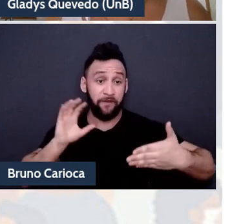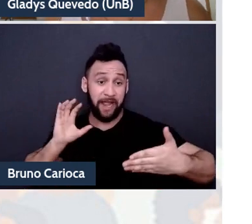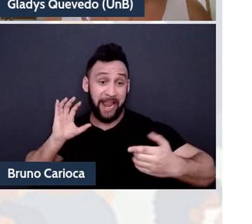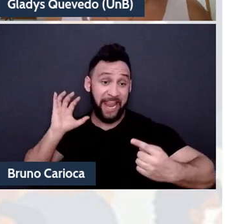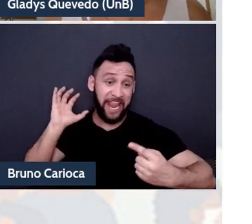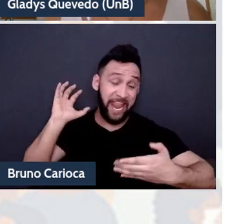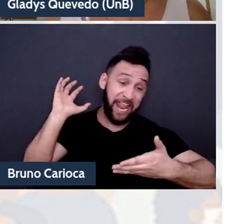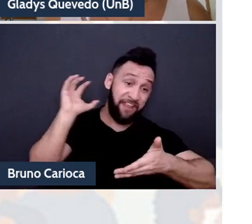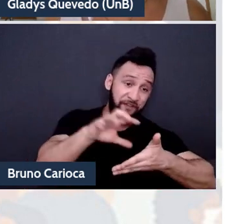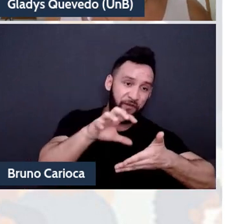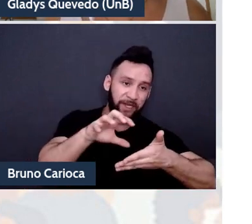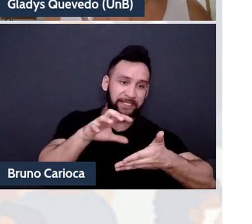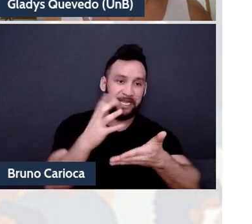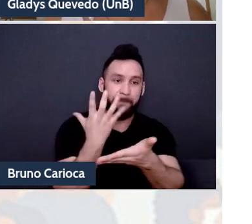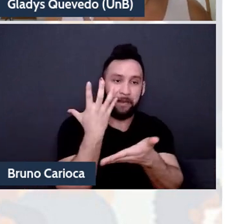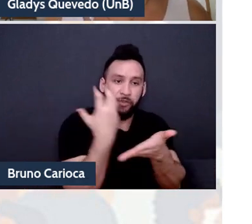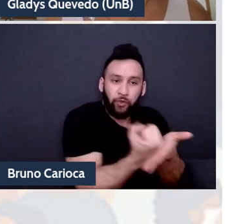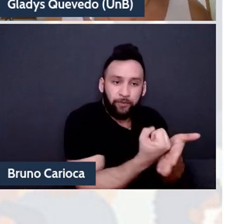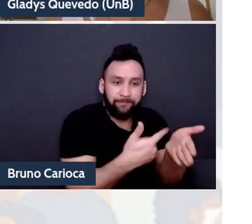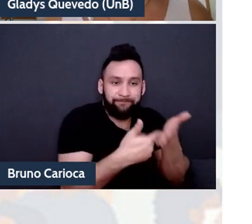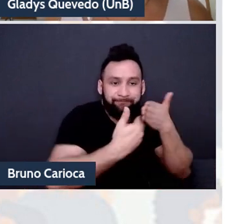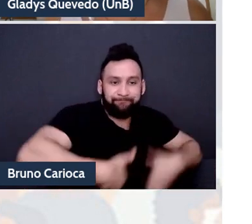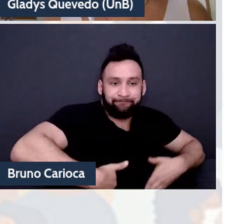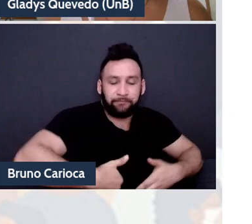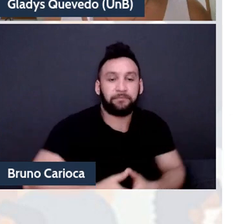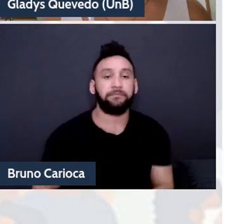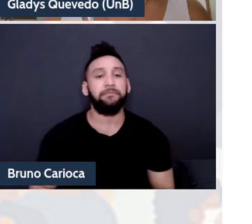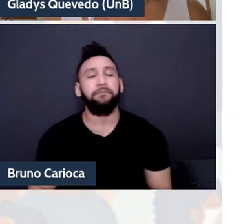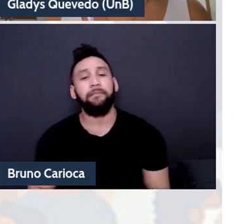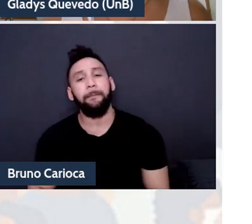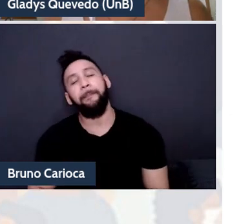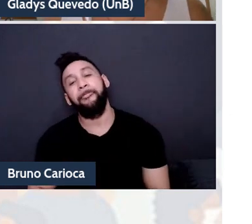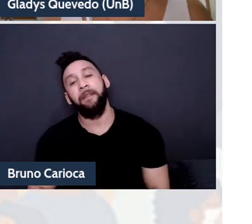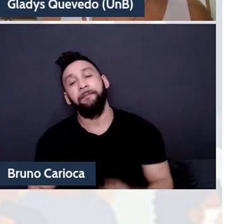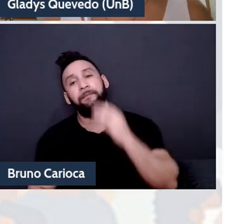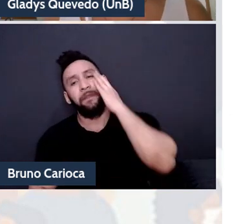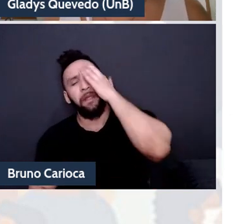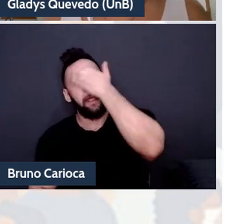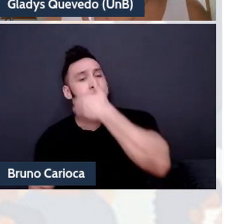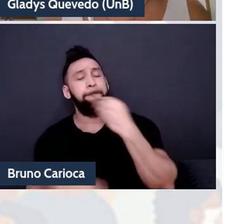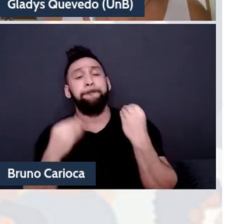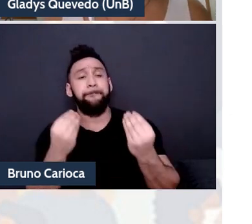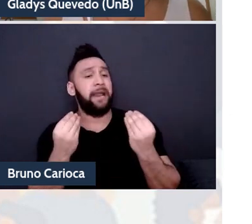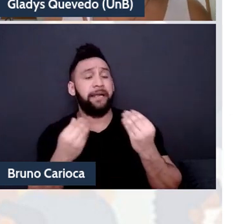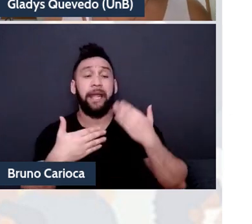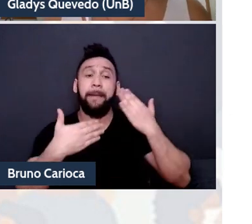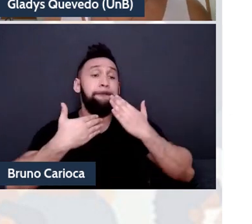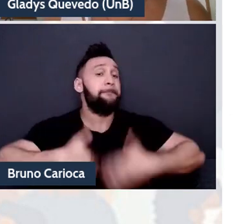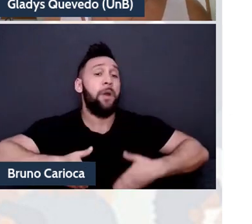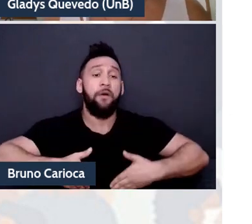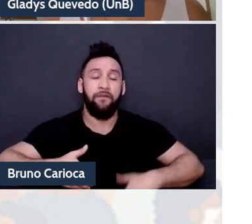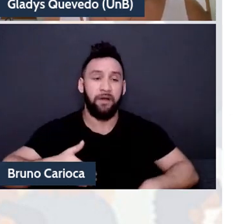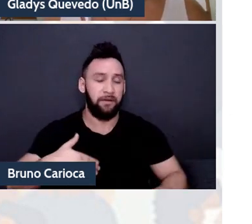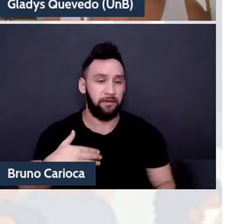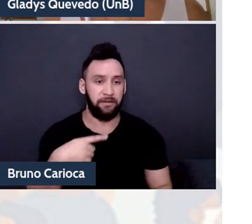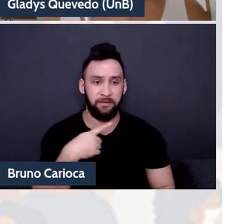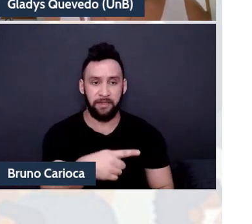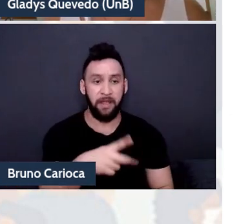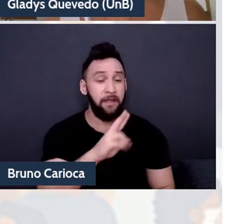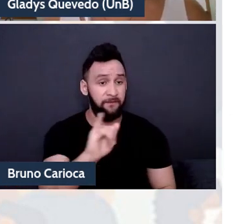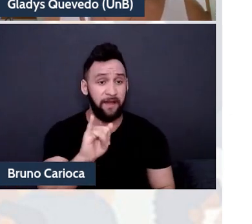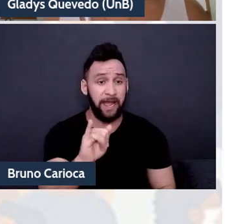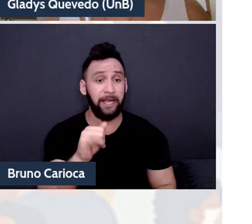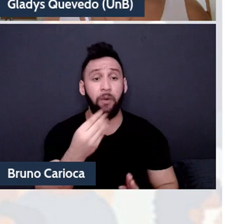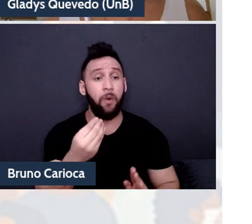seus resultados é de extrema importância devido às consequências, ou ao impacto, se vocês preferirem, que ocasiona,